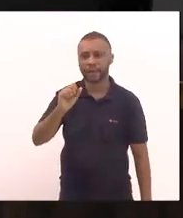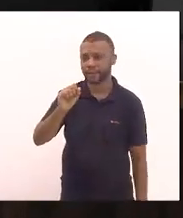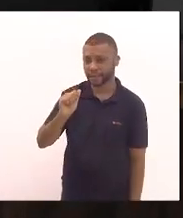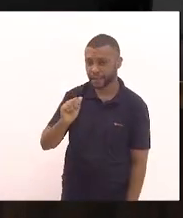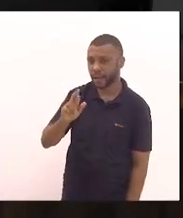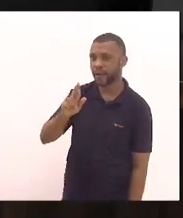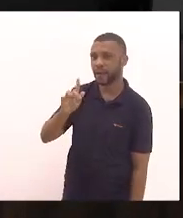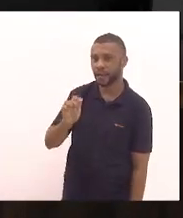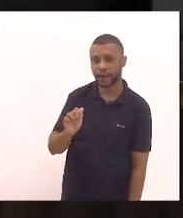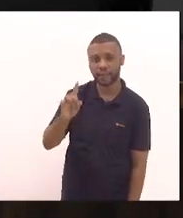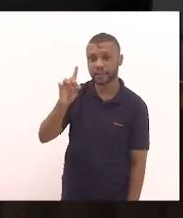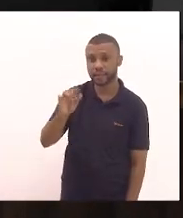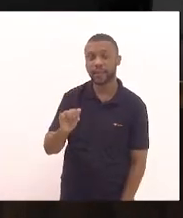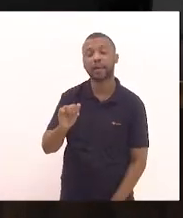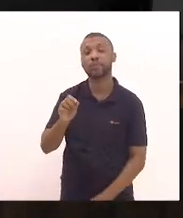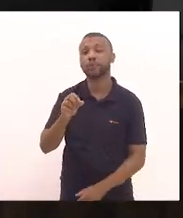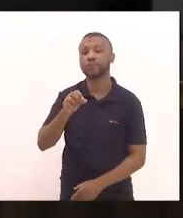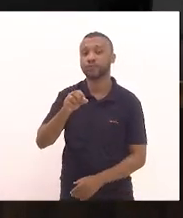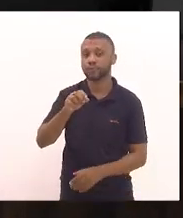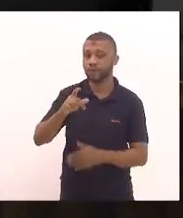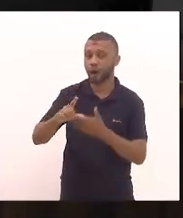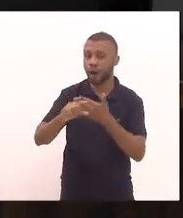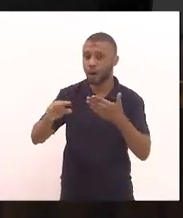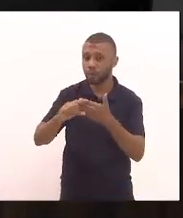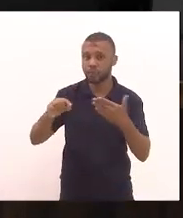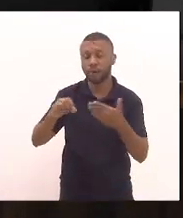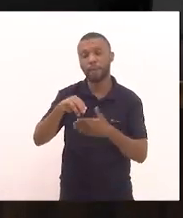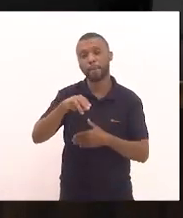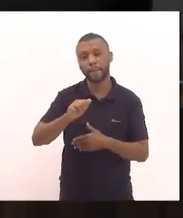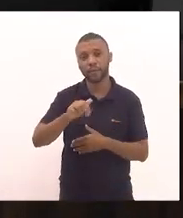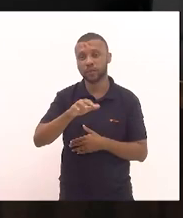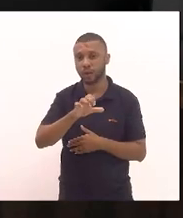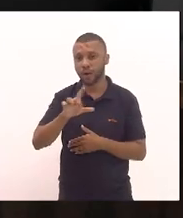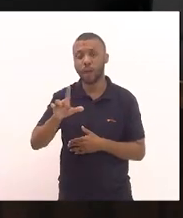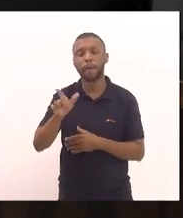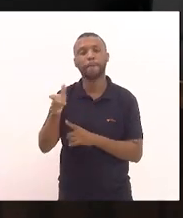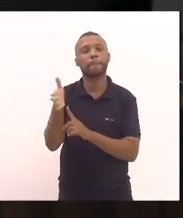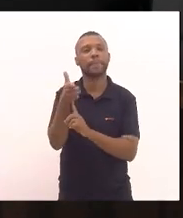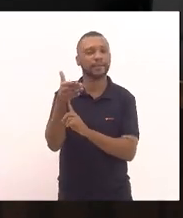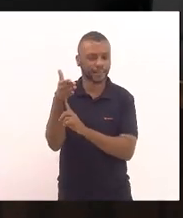do Manuel Bandeira, e belas canções.